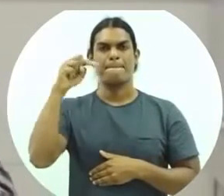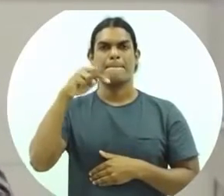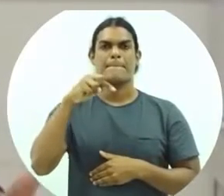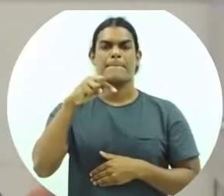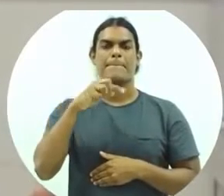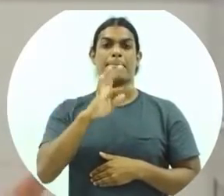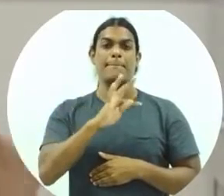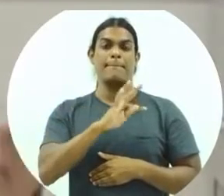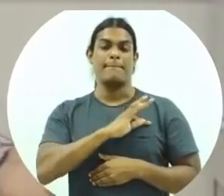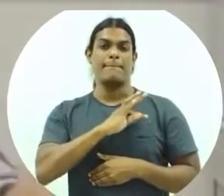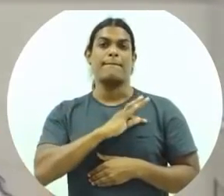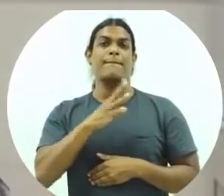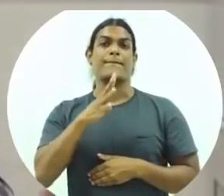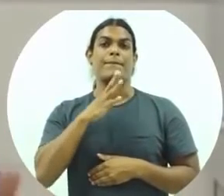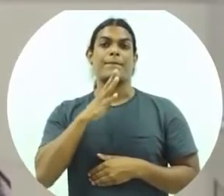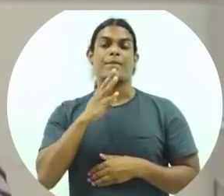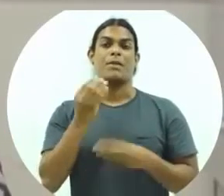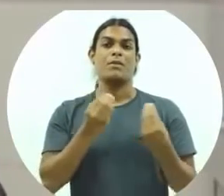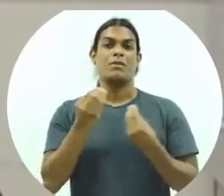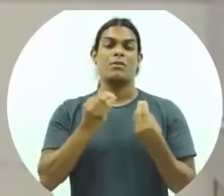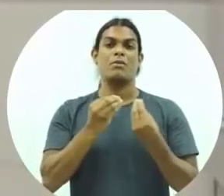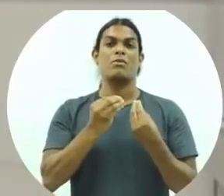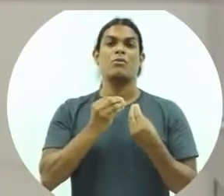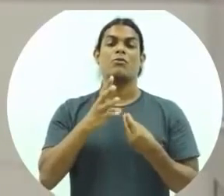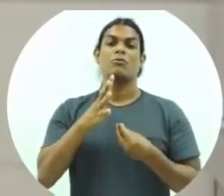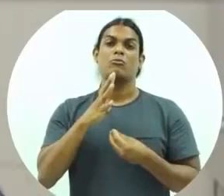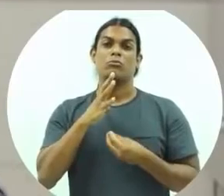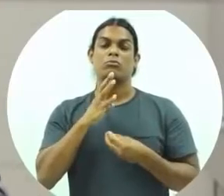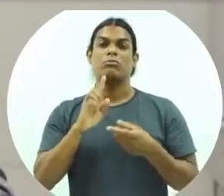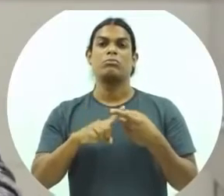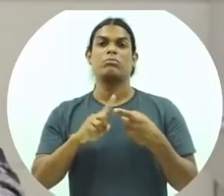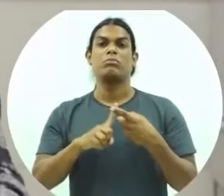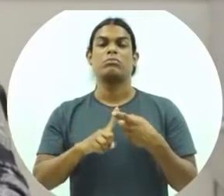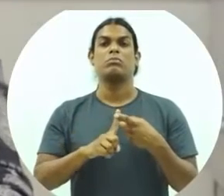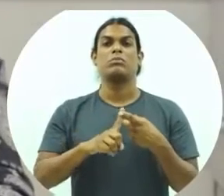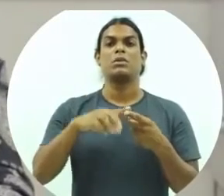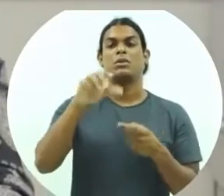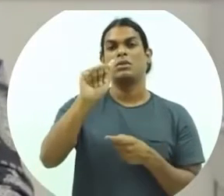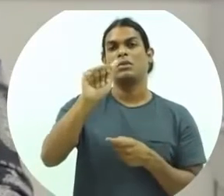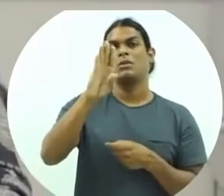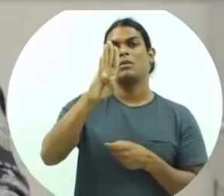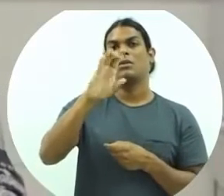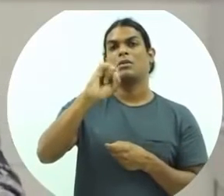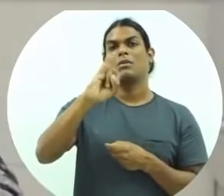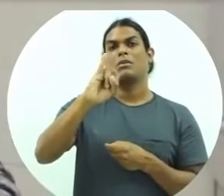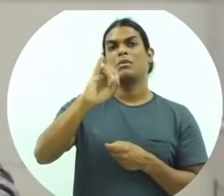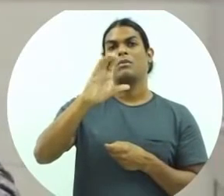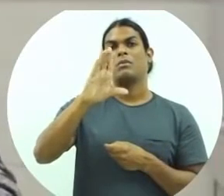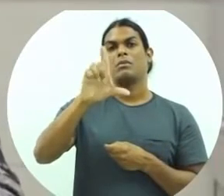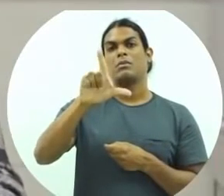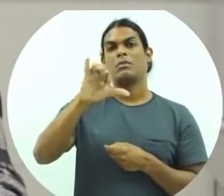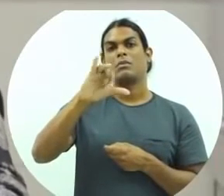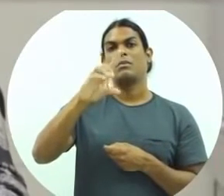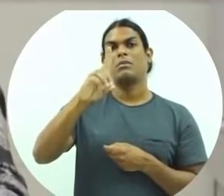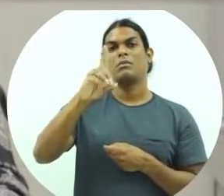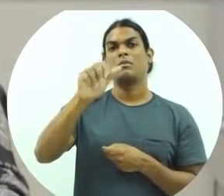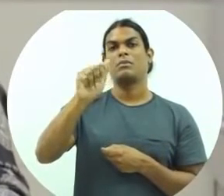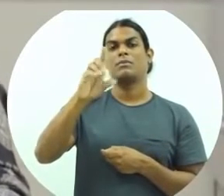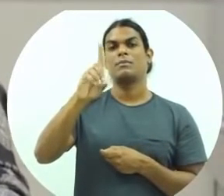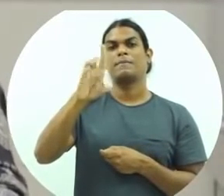competências técnicas são conhecidas como os conhecimentos e habilidades. E as competências comportamentais, as